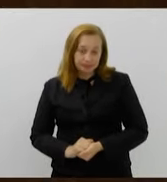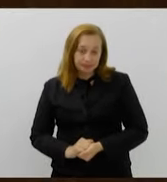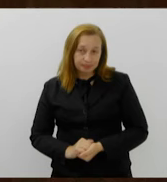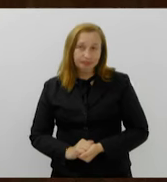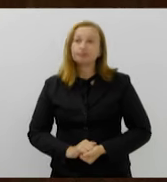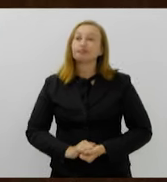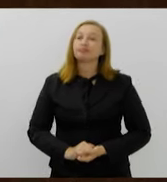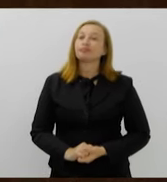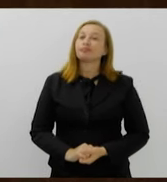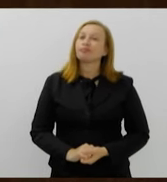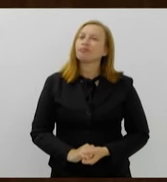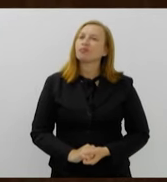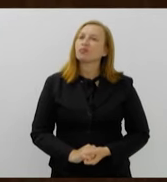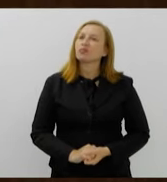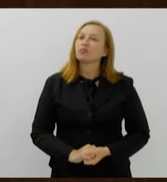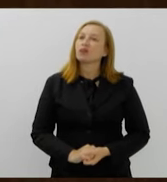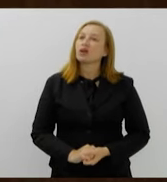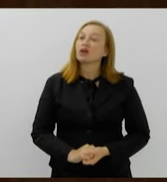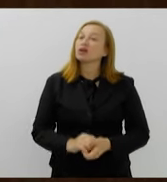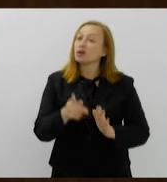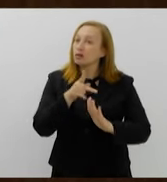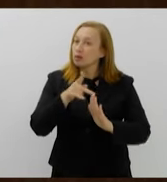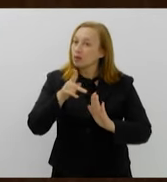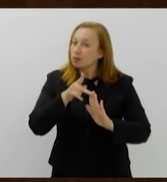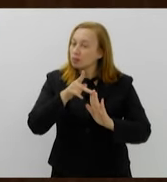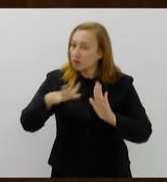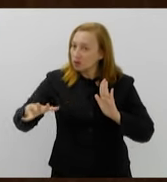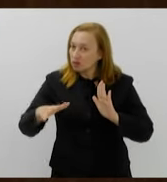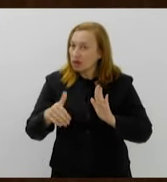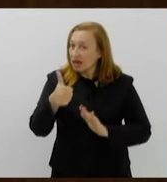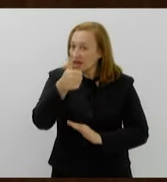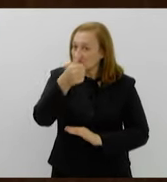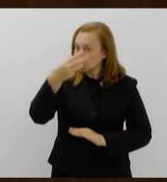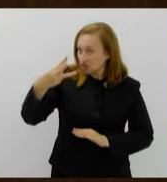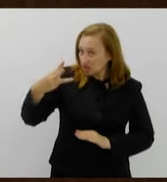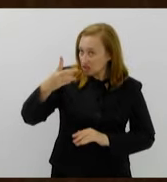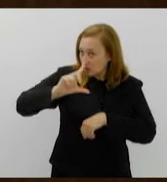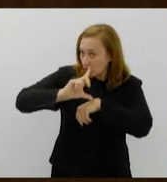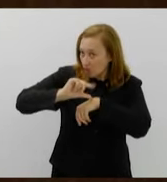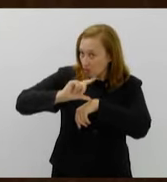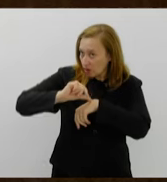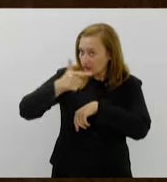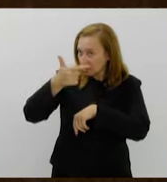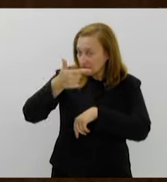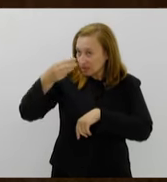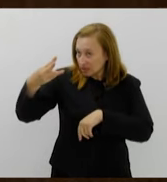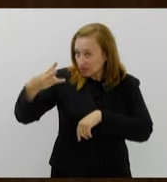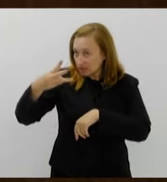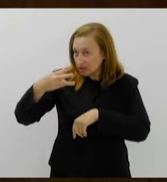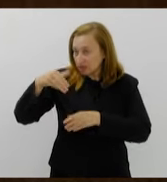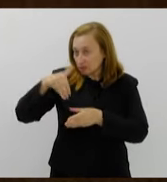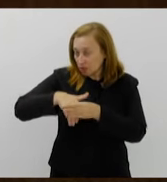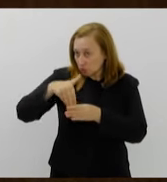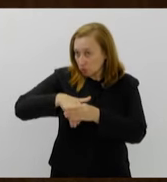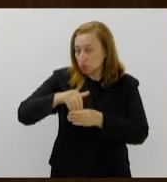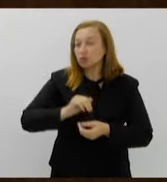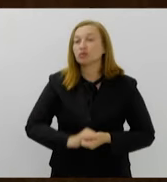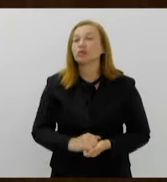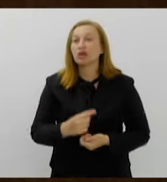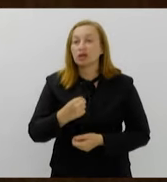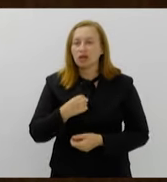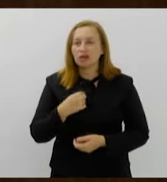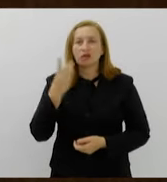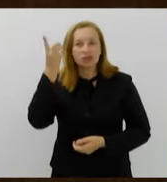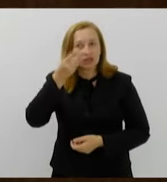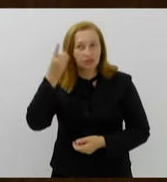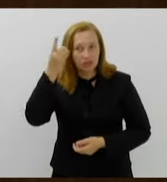amorm acabamos de protocolar nas 133 eu e a deputada Marta Rocha